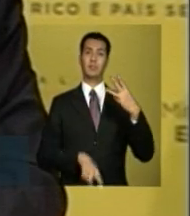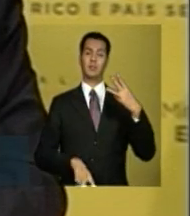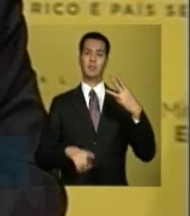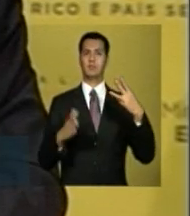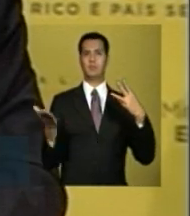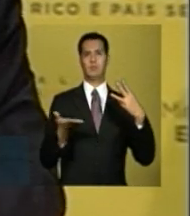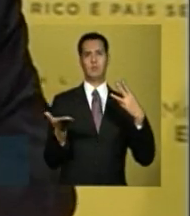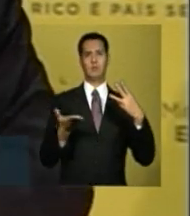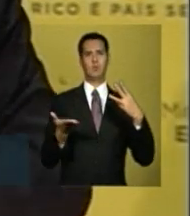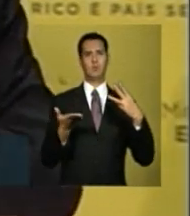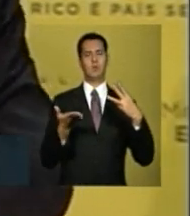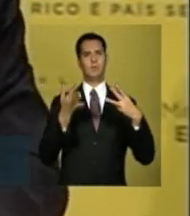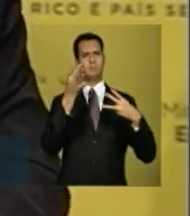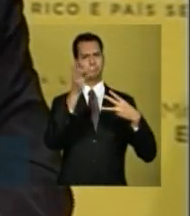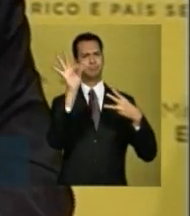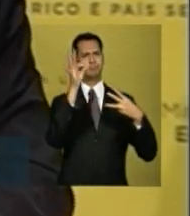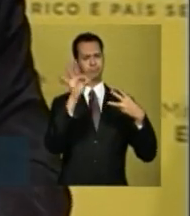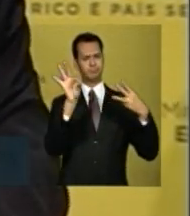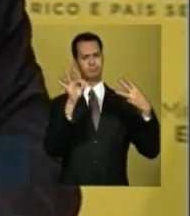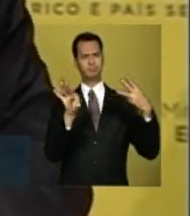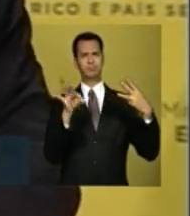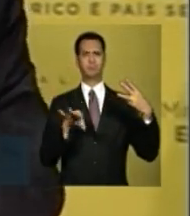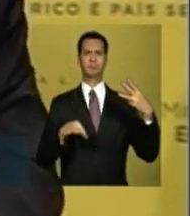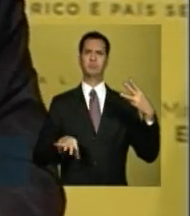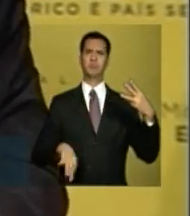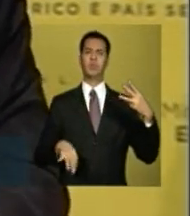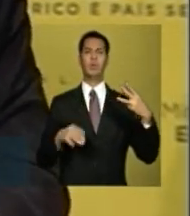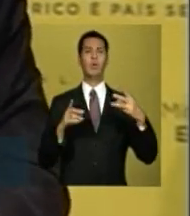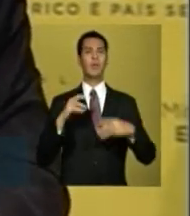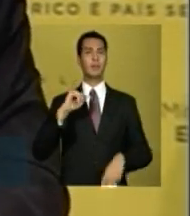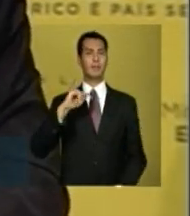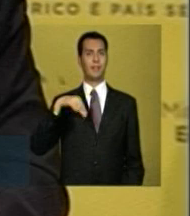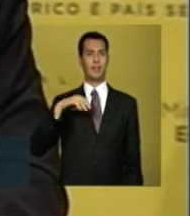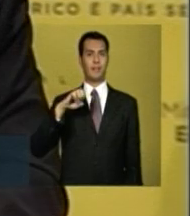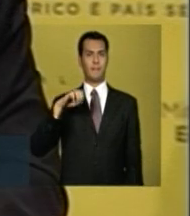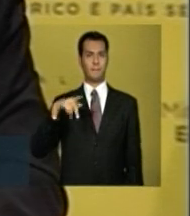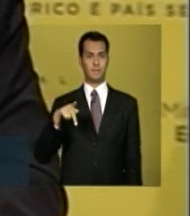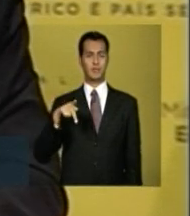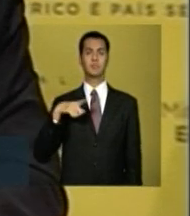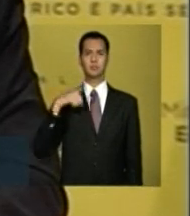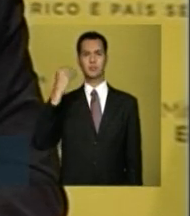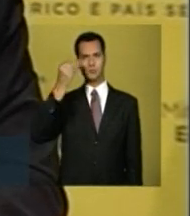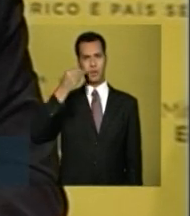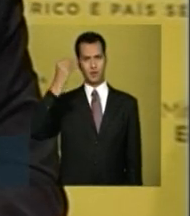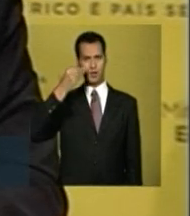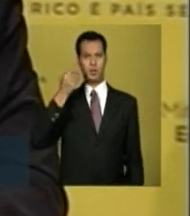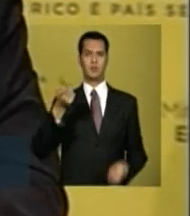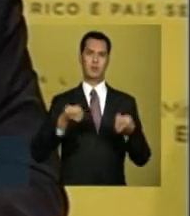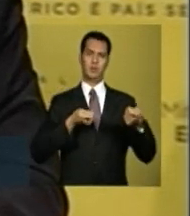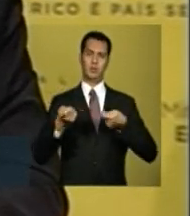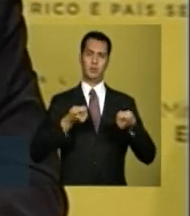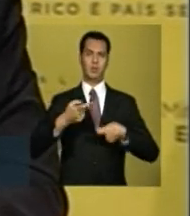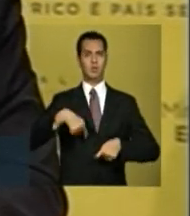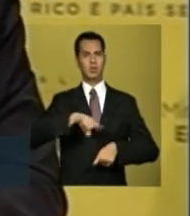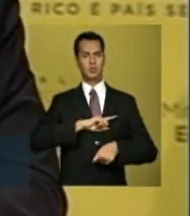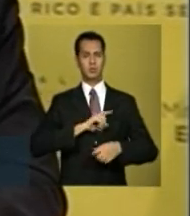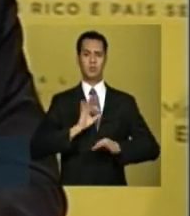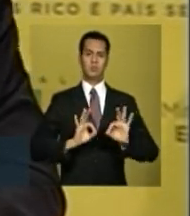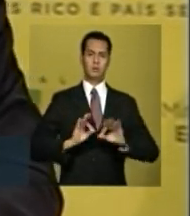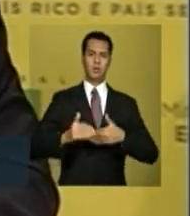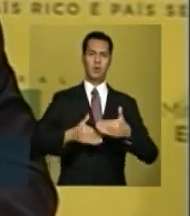atenção porque nós temos mais experiência o Inep adquiriu mais experiência na gestão do Enem e nós estamos com todo o processo